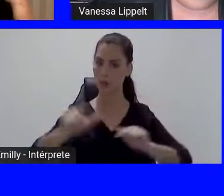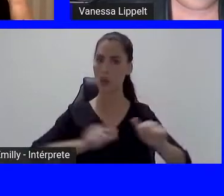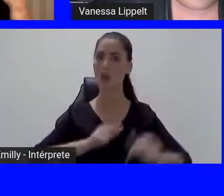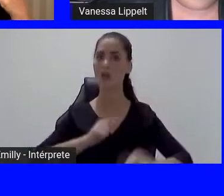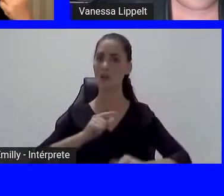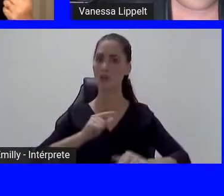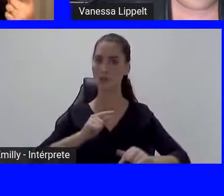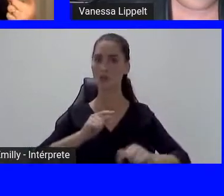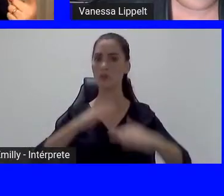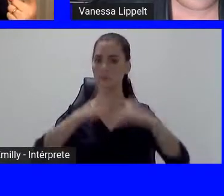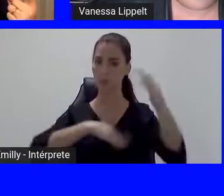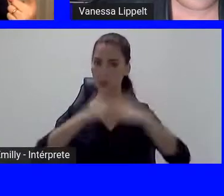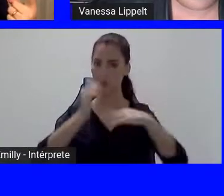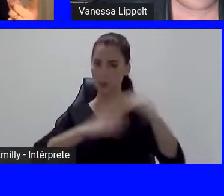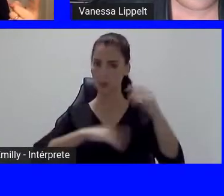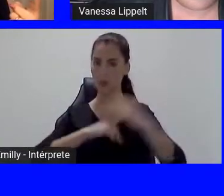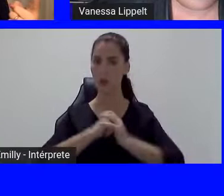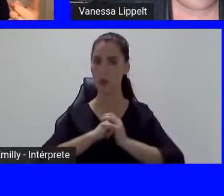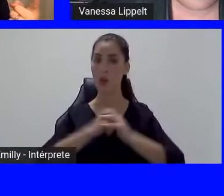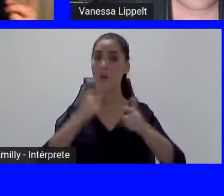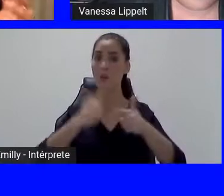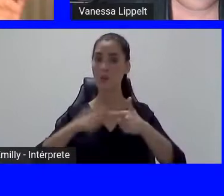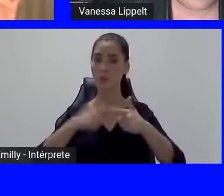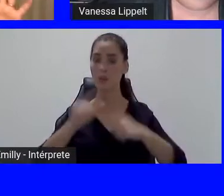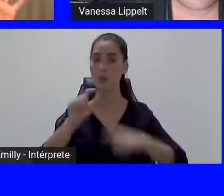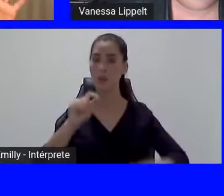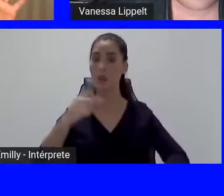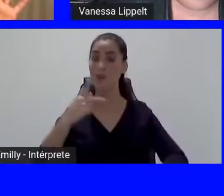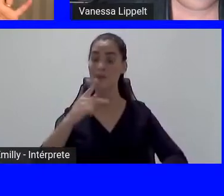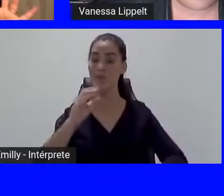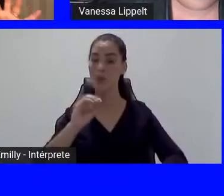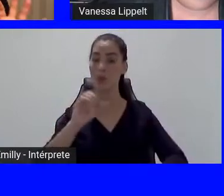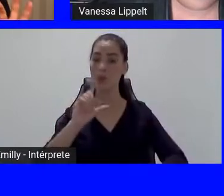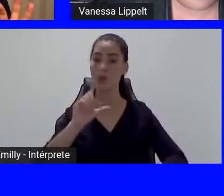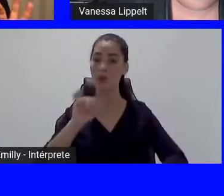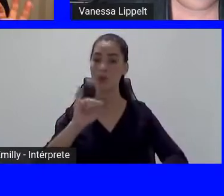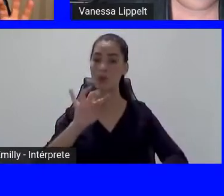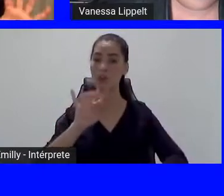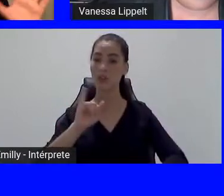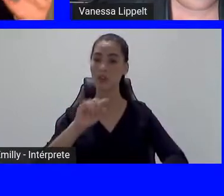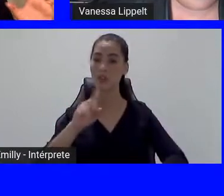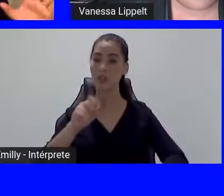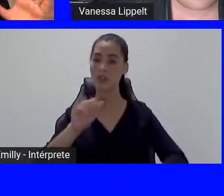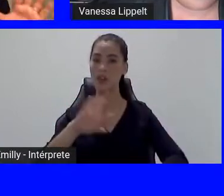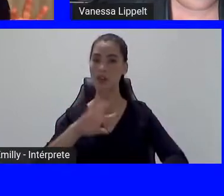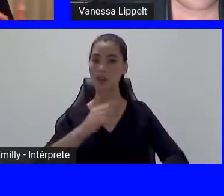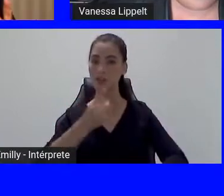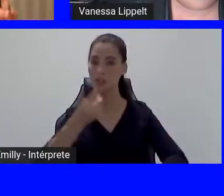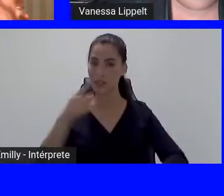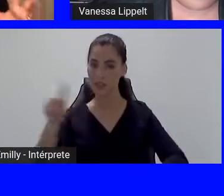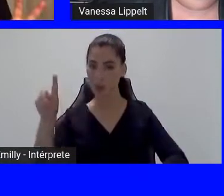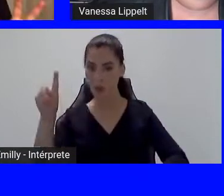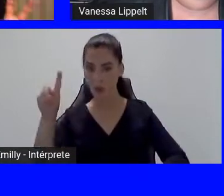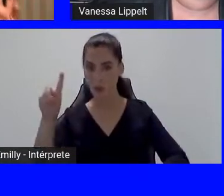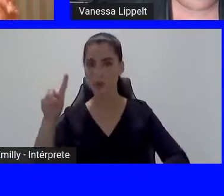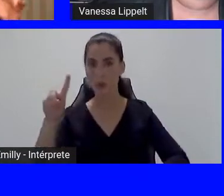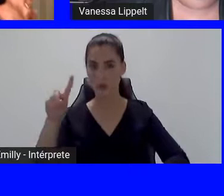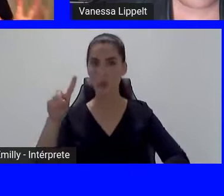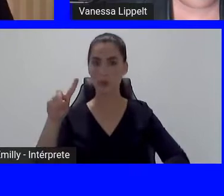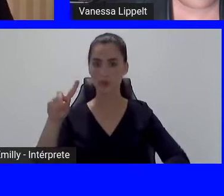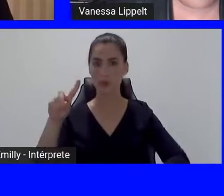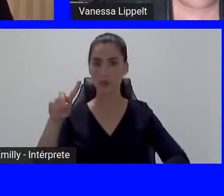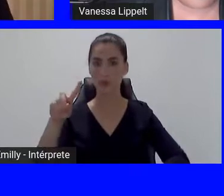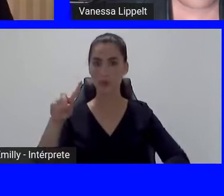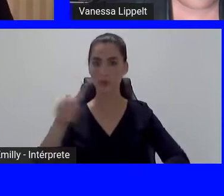na politização das polícias. Nós temos que saber separar isso. É não transformar a polícia e as